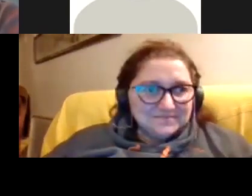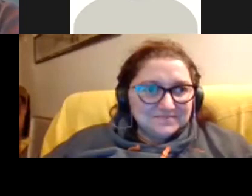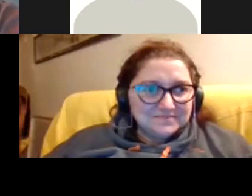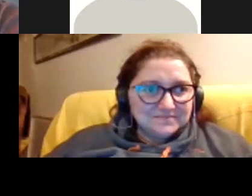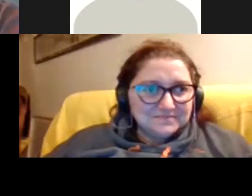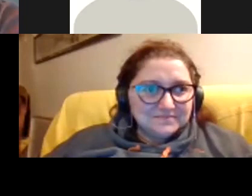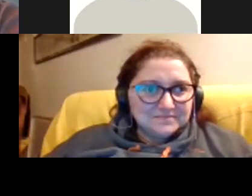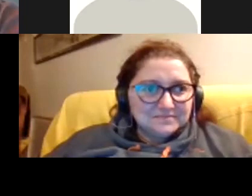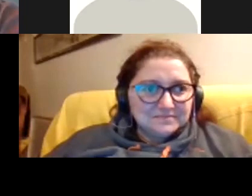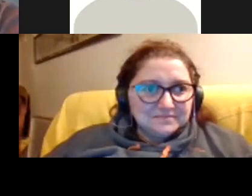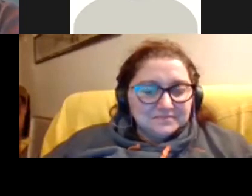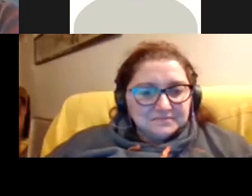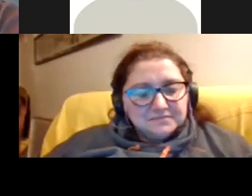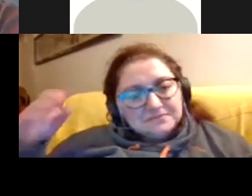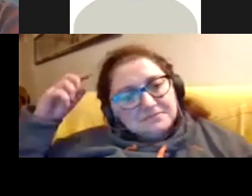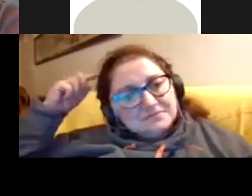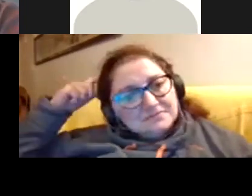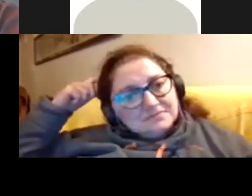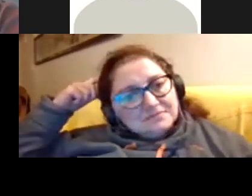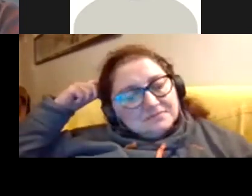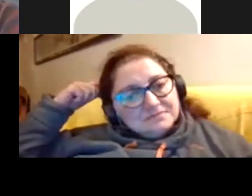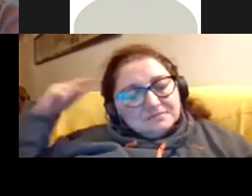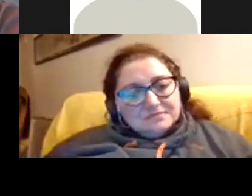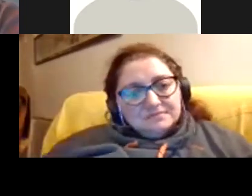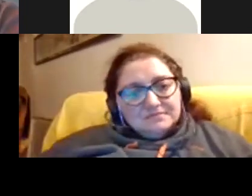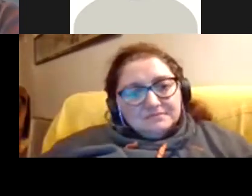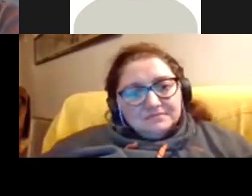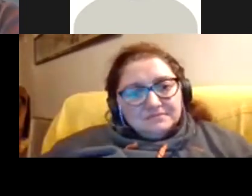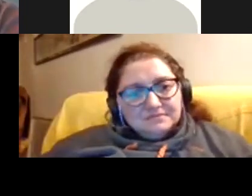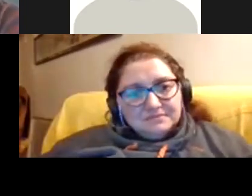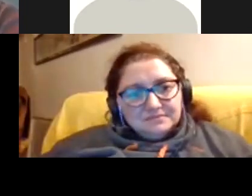falar, é Hélia Silva. Pode